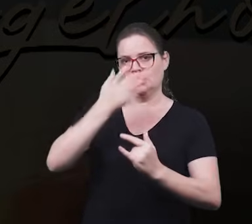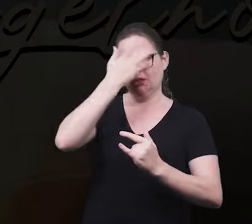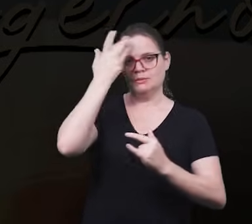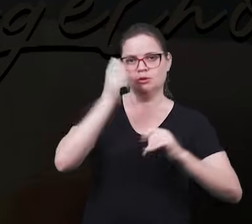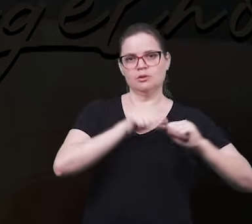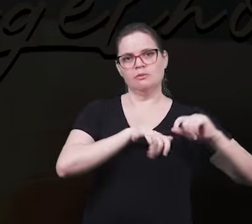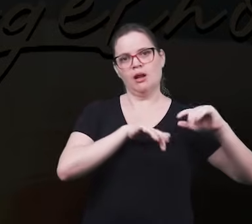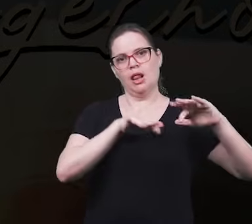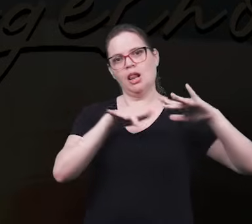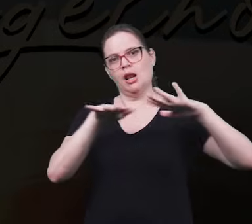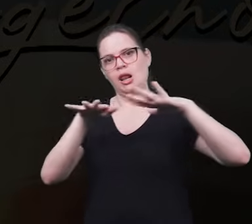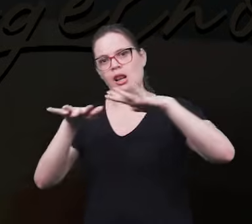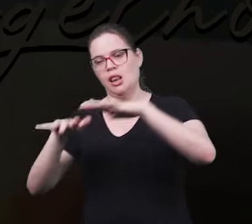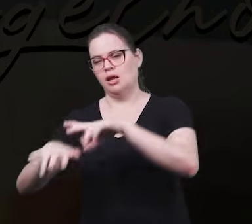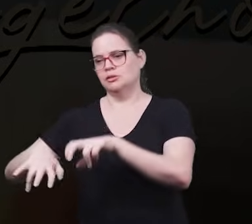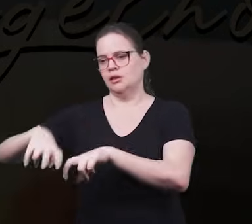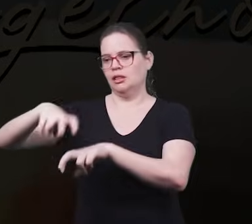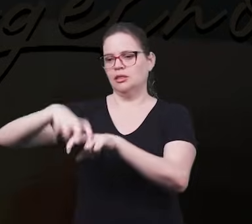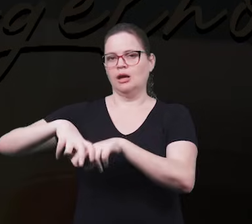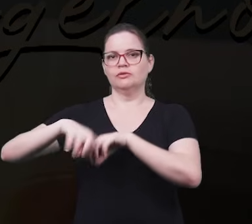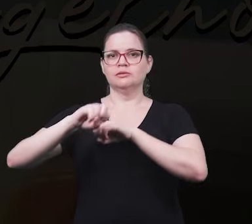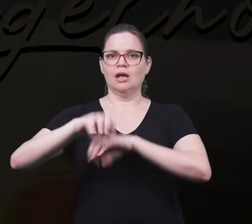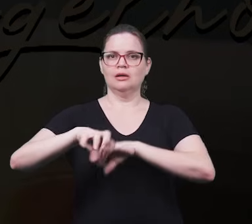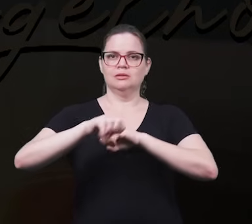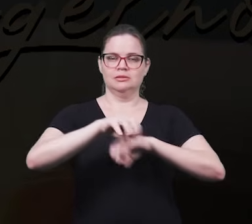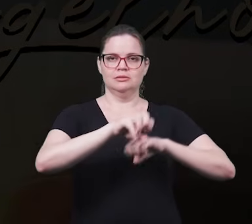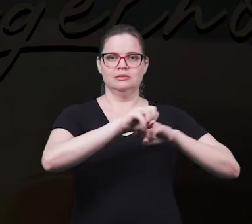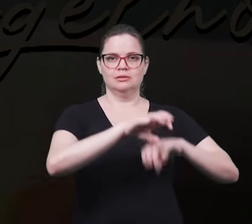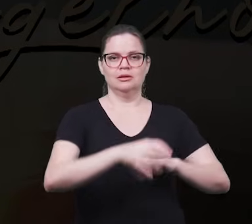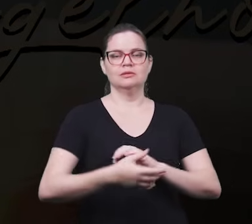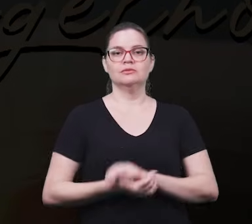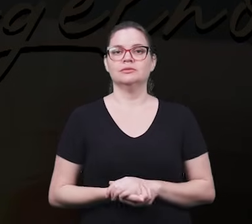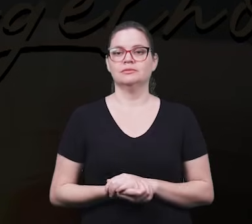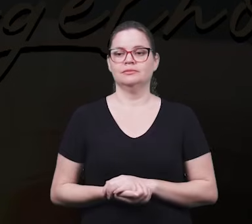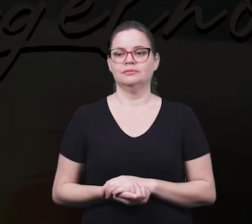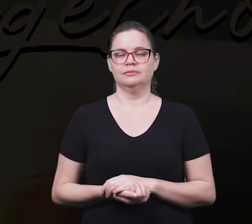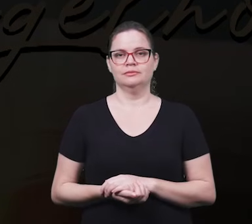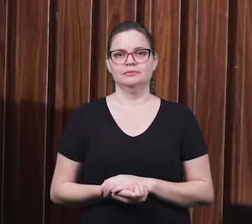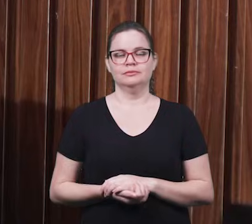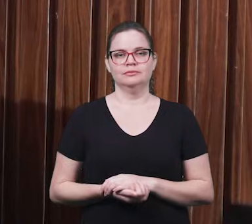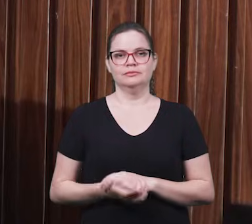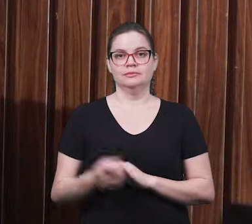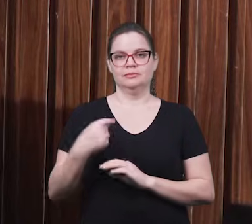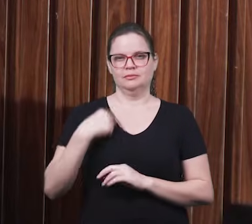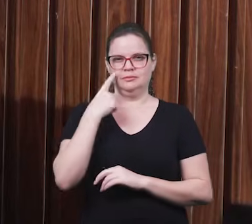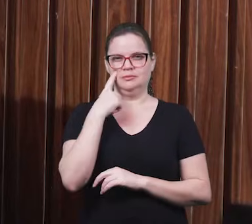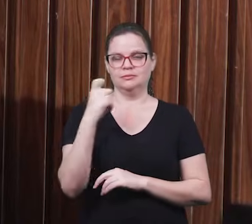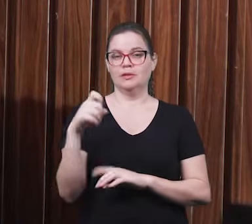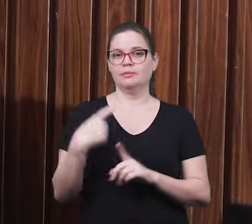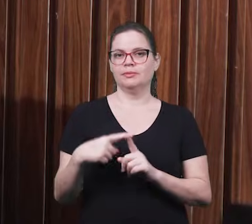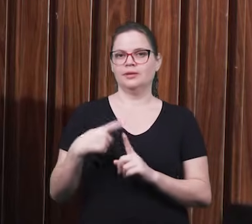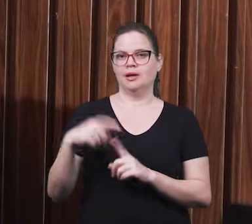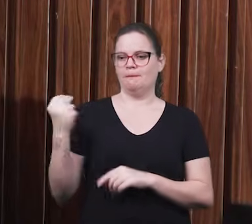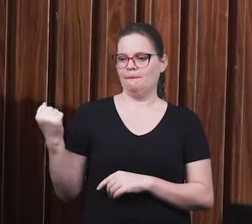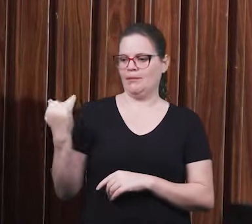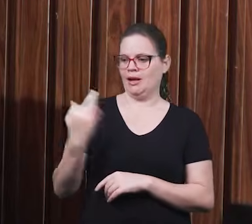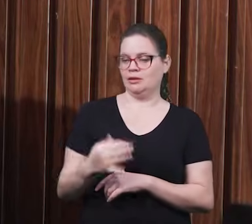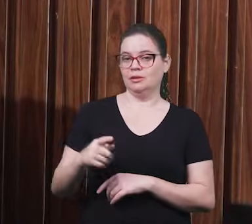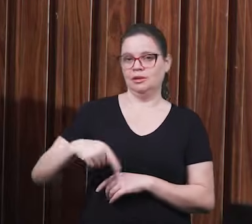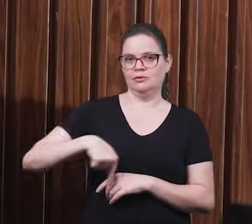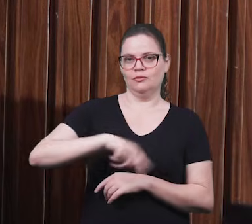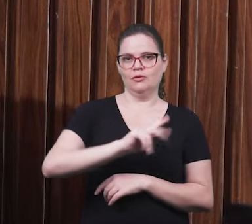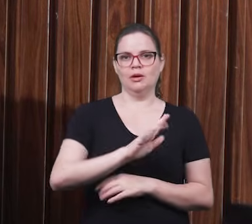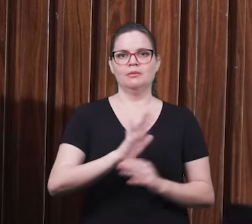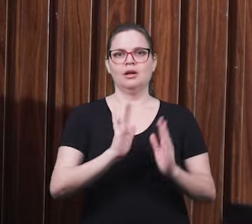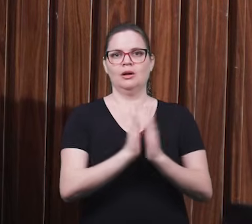povo vinha ter com ele, e assentando-se, os ensinava. É interessante, né? A madrugada ele saía para